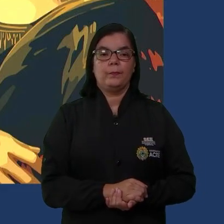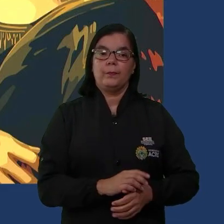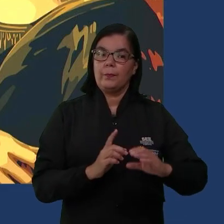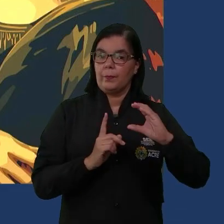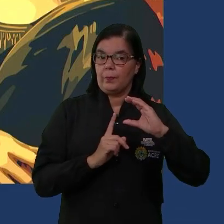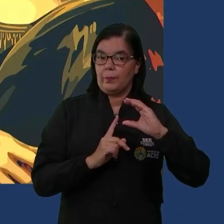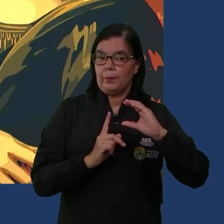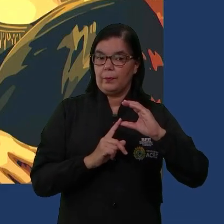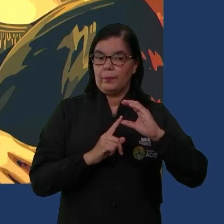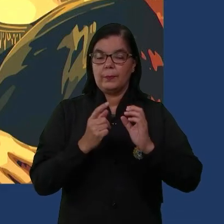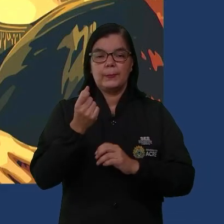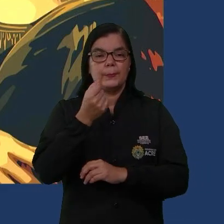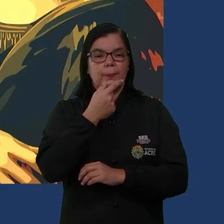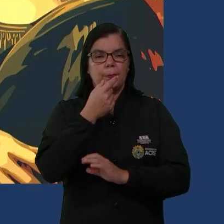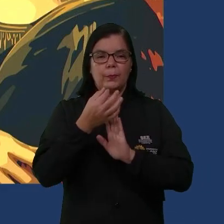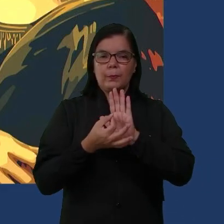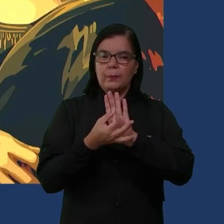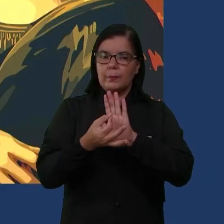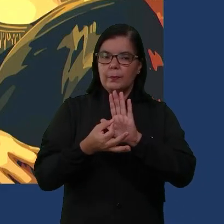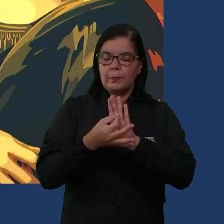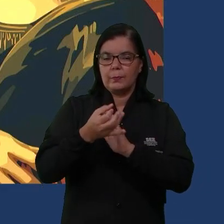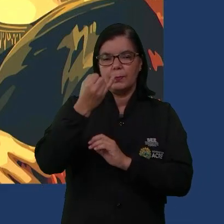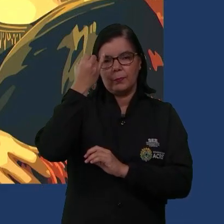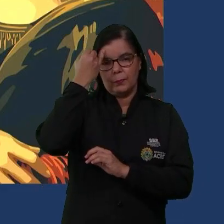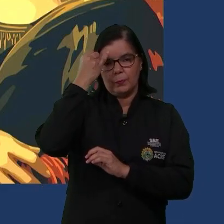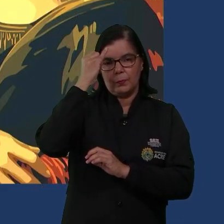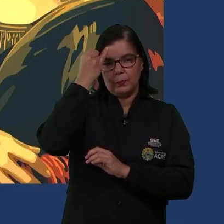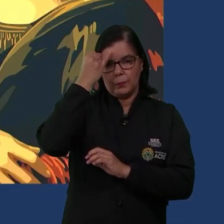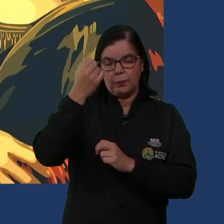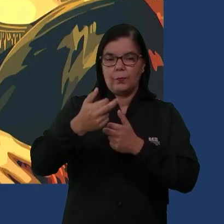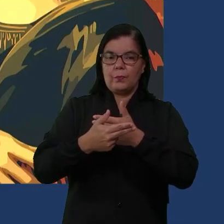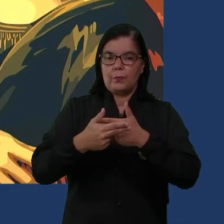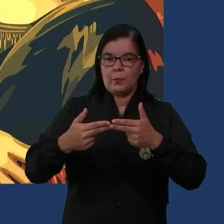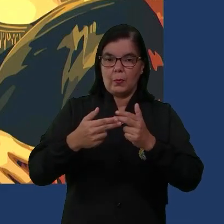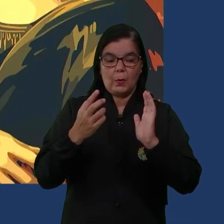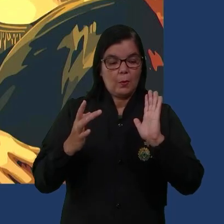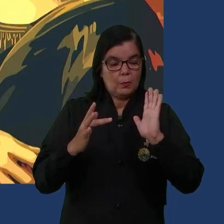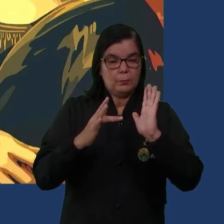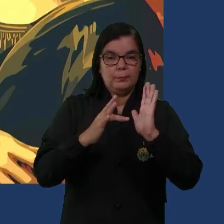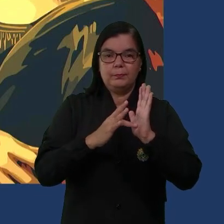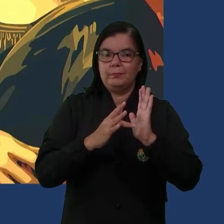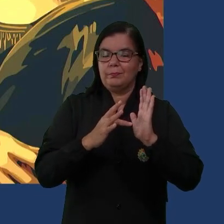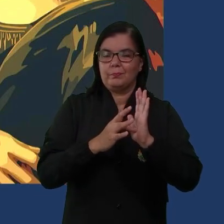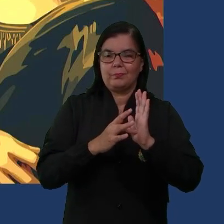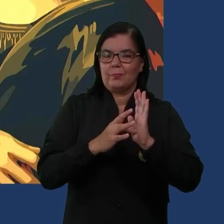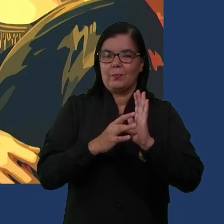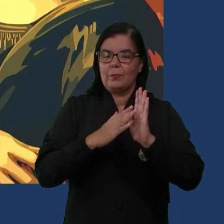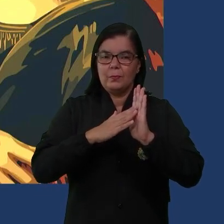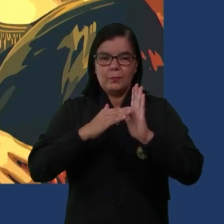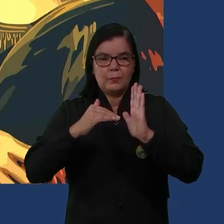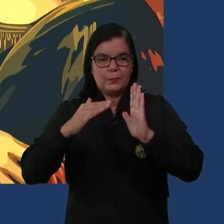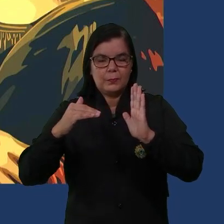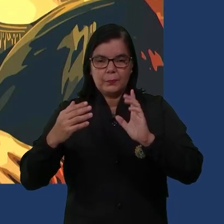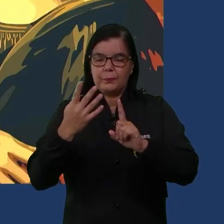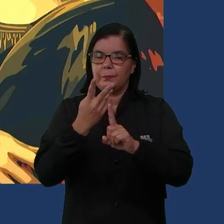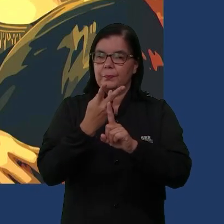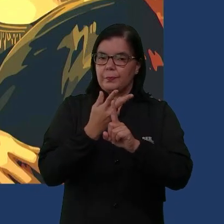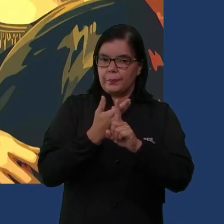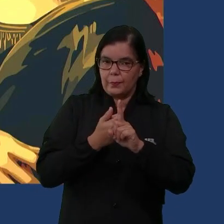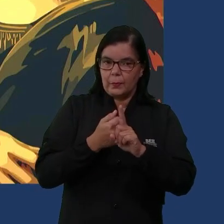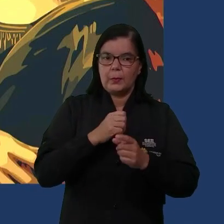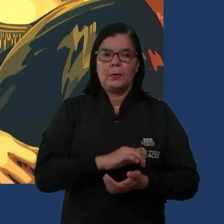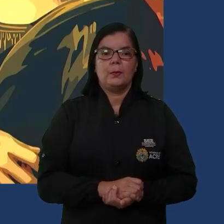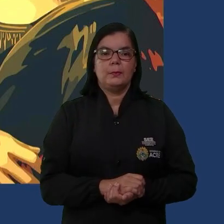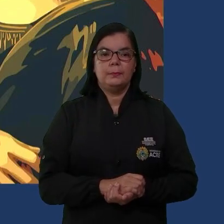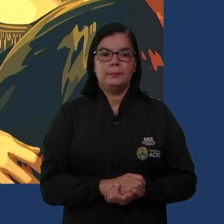renascentista. Letra C, uma paródia que faz crítica à ideia de obra-prima intocável ao elitismo da